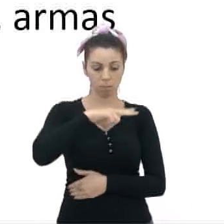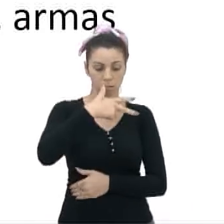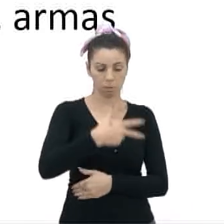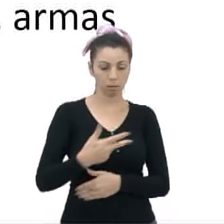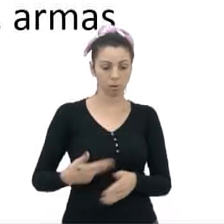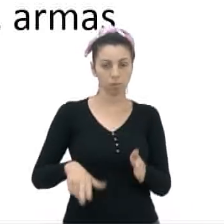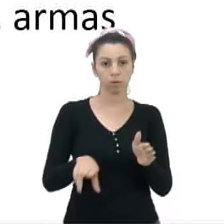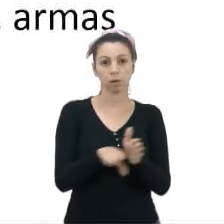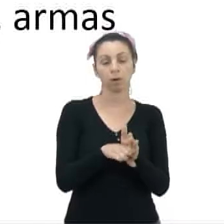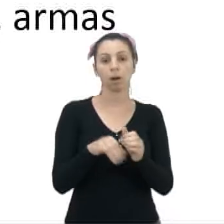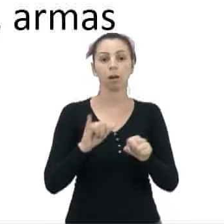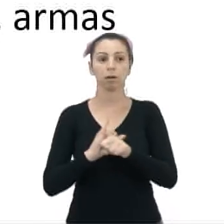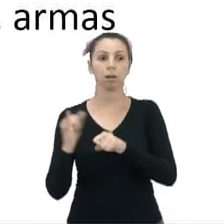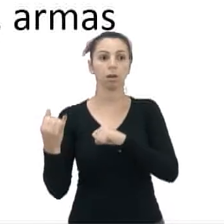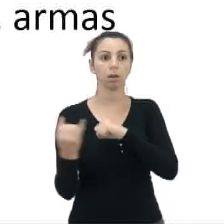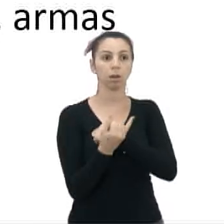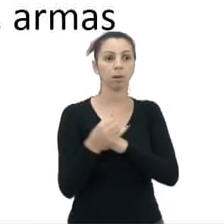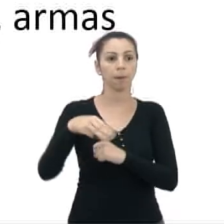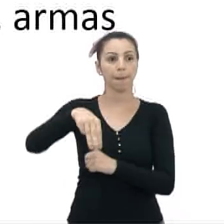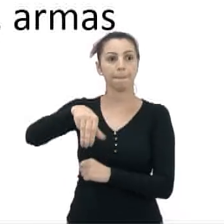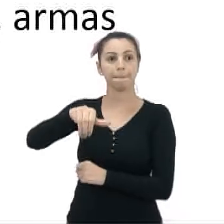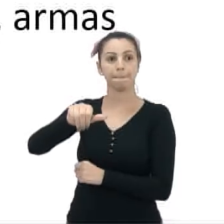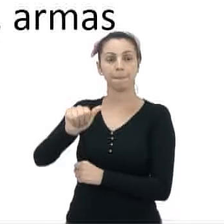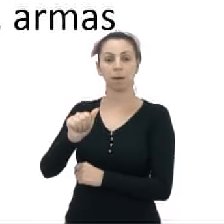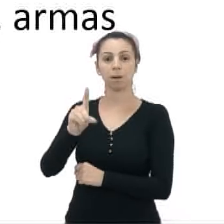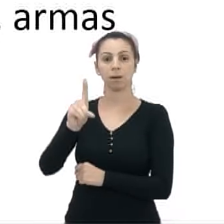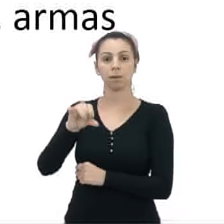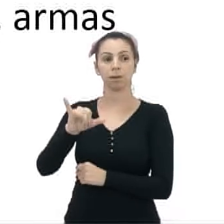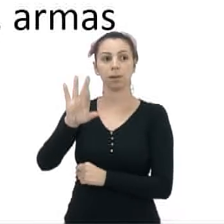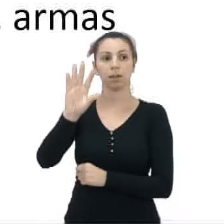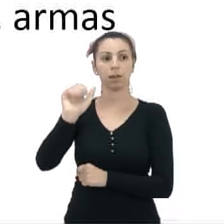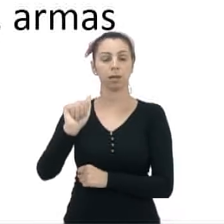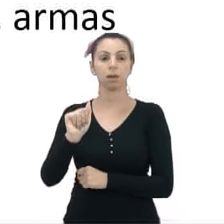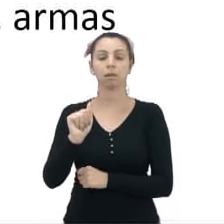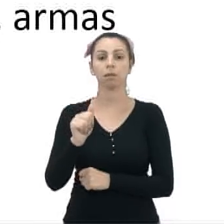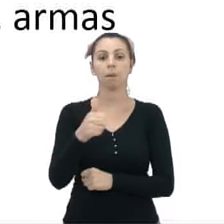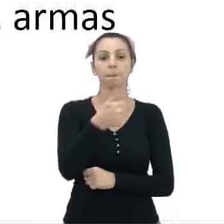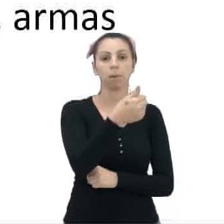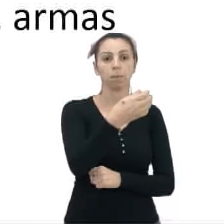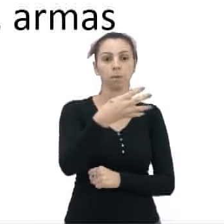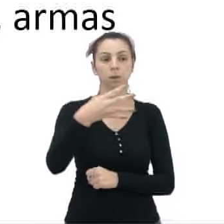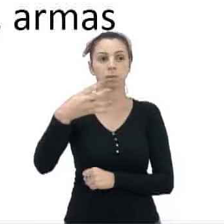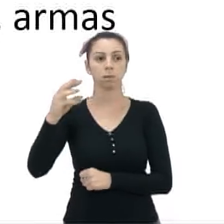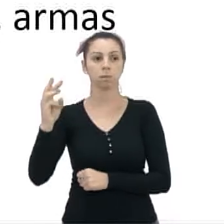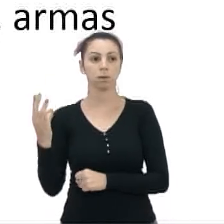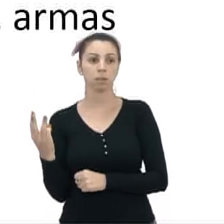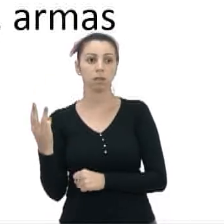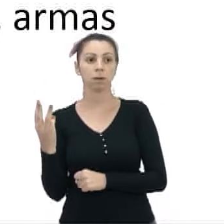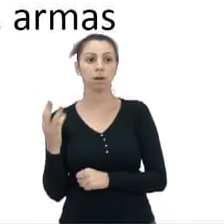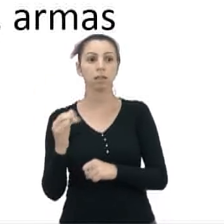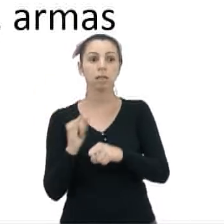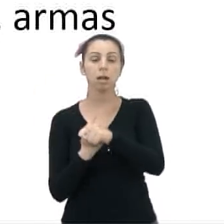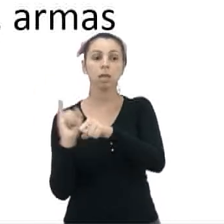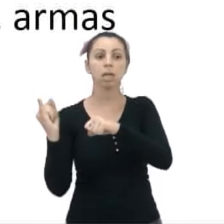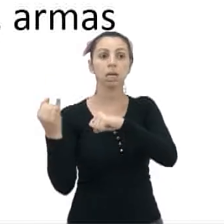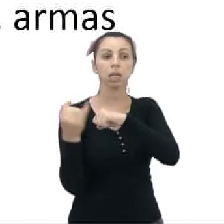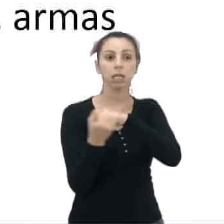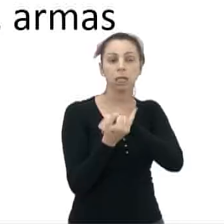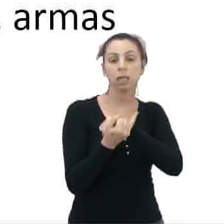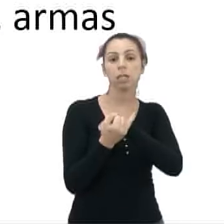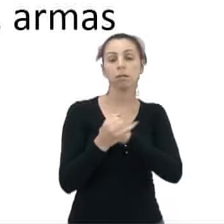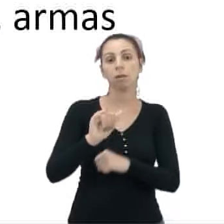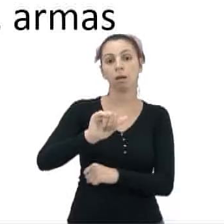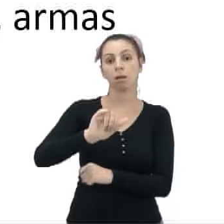Madeira. Vai ver 1443, atinge Arguin, que fica junto ao Rio do Ouro, no Rio Senegal,